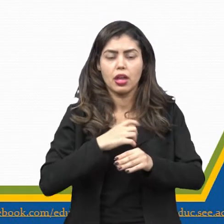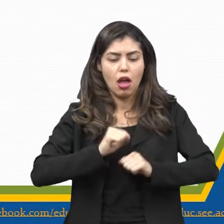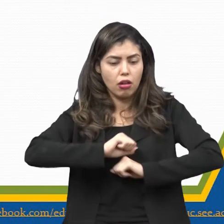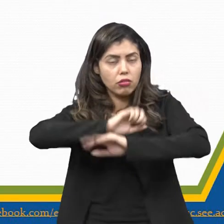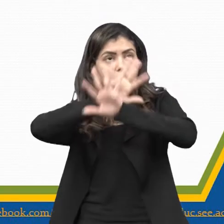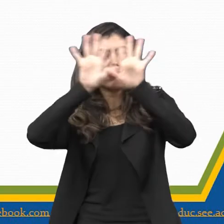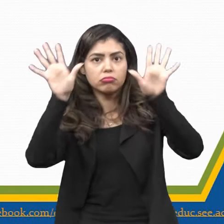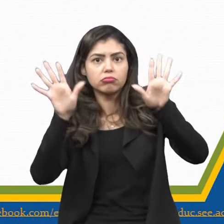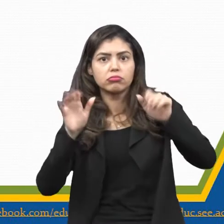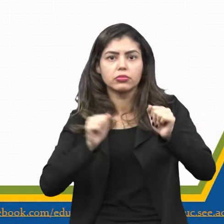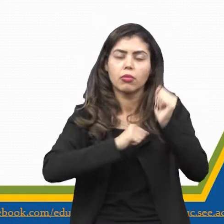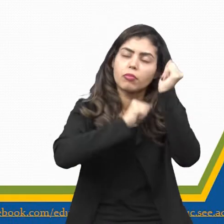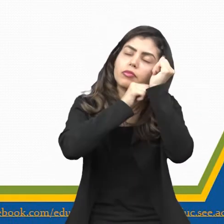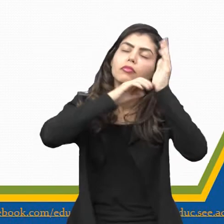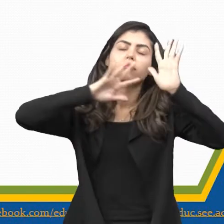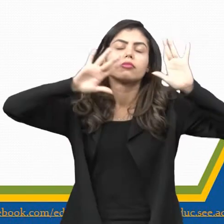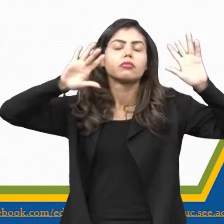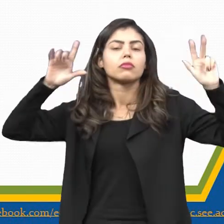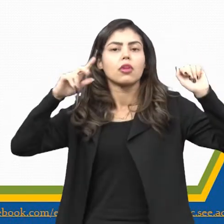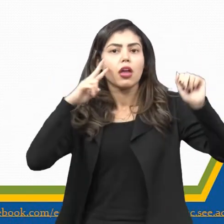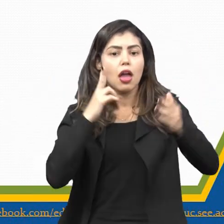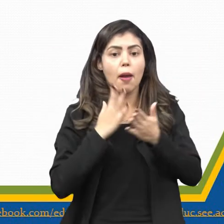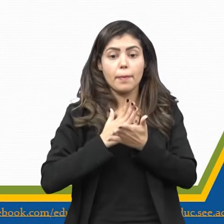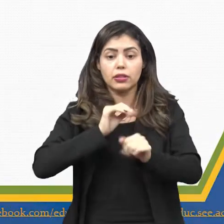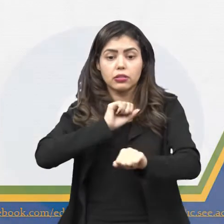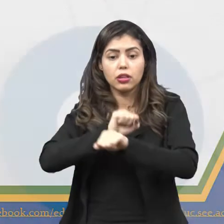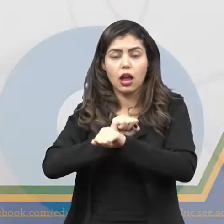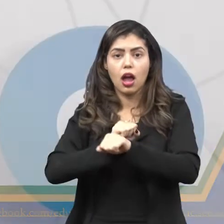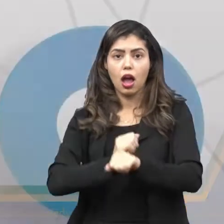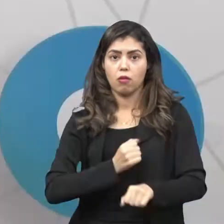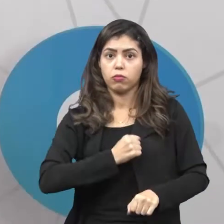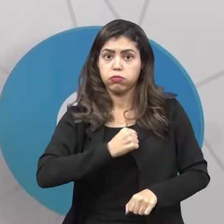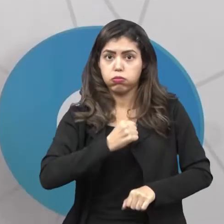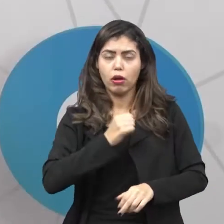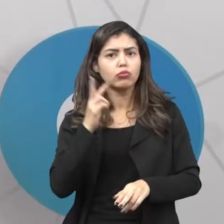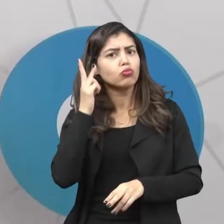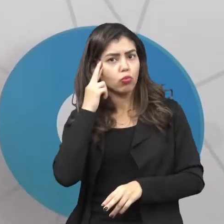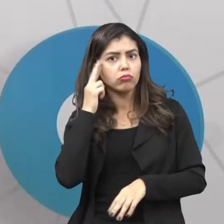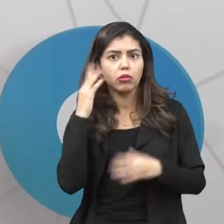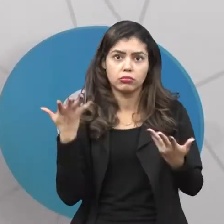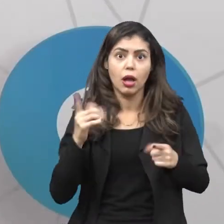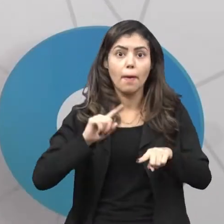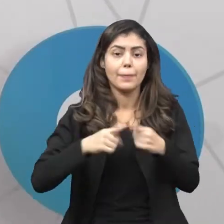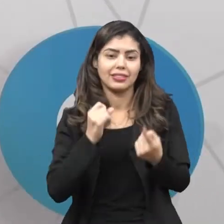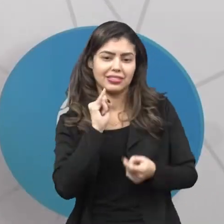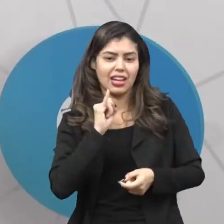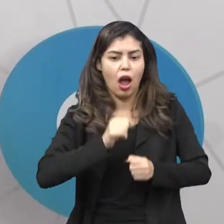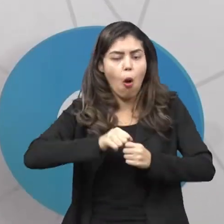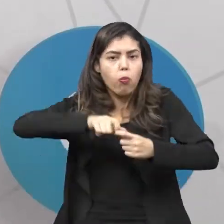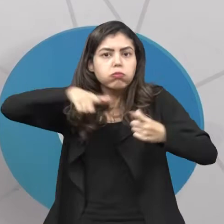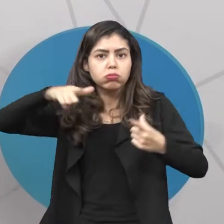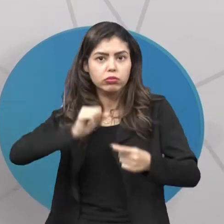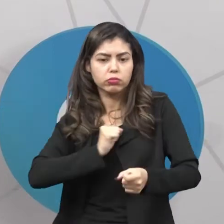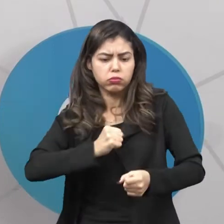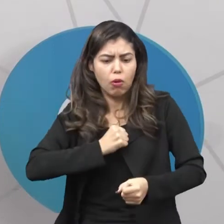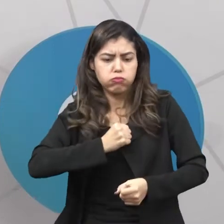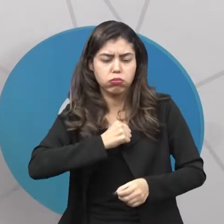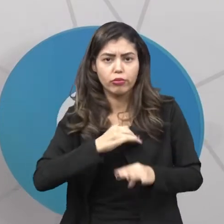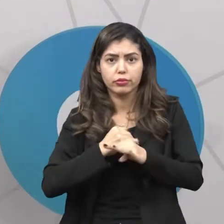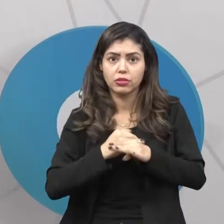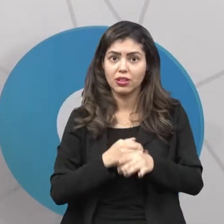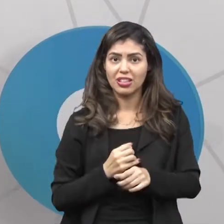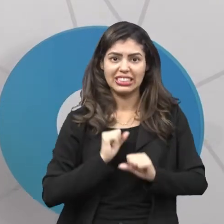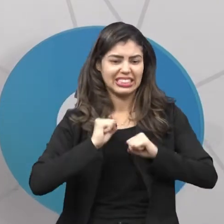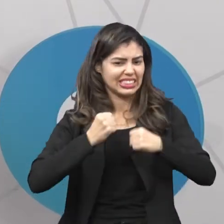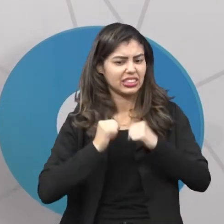está em repouso. Então, o certo é você estar com a sua frequência cardíaca controlada. Se ela está aumentada, então quer dizer que o exercício não está